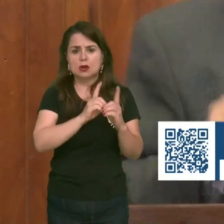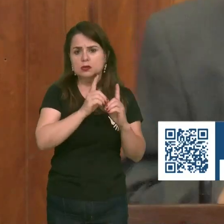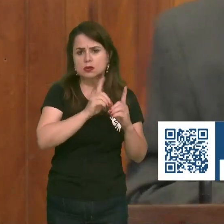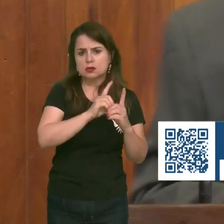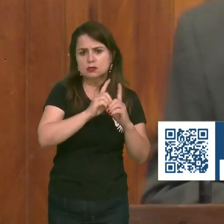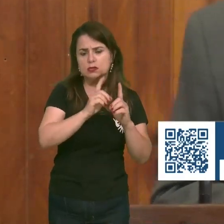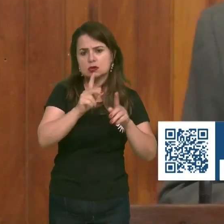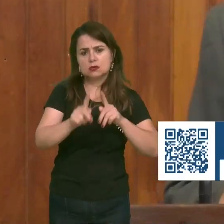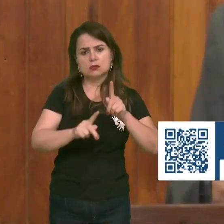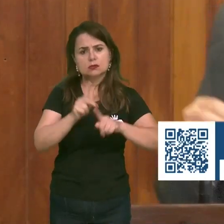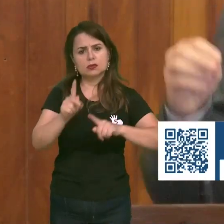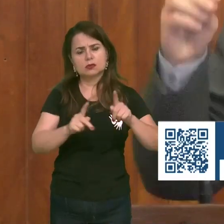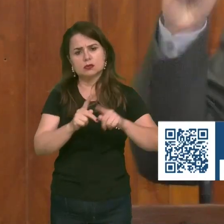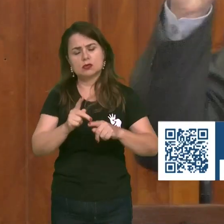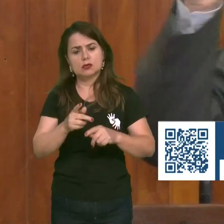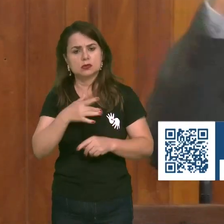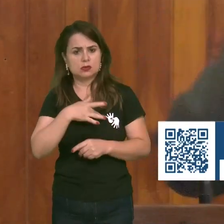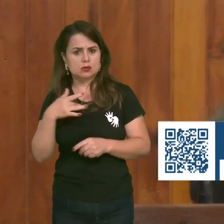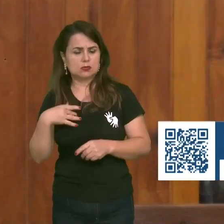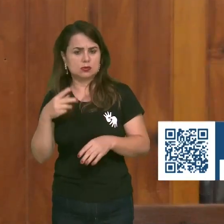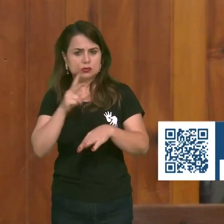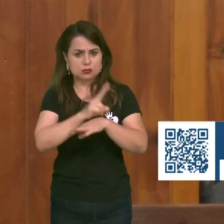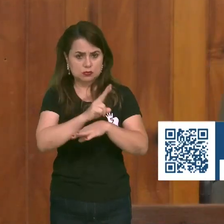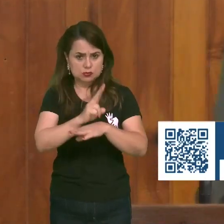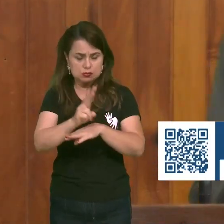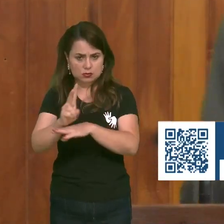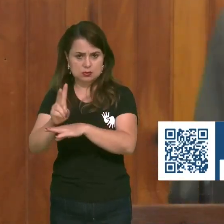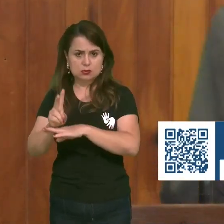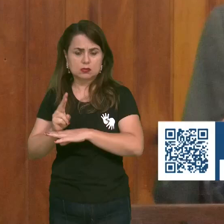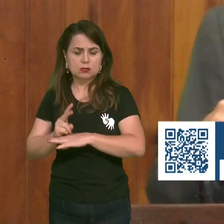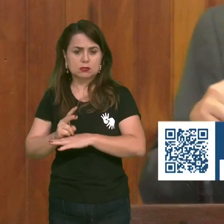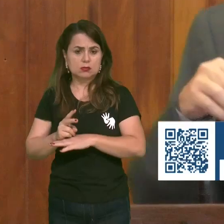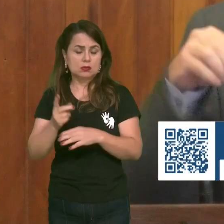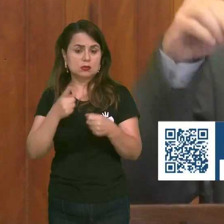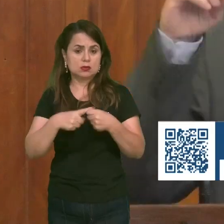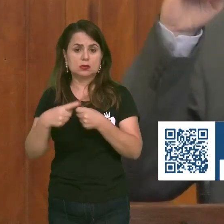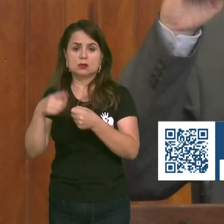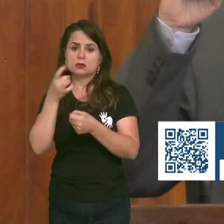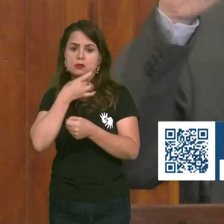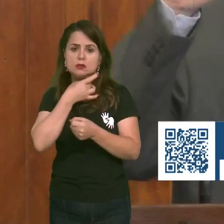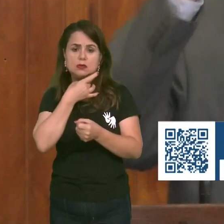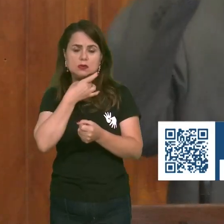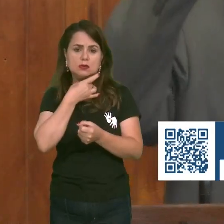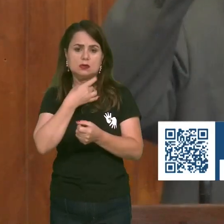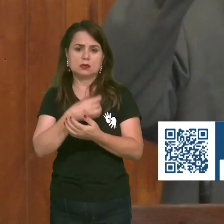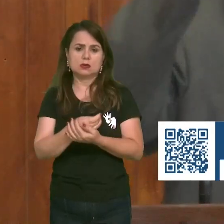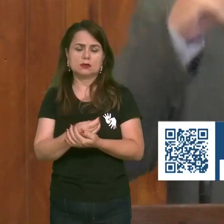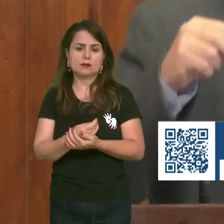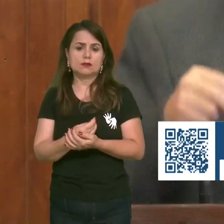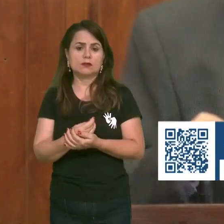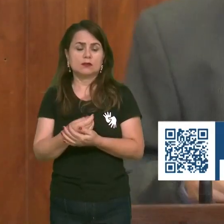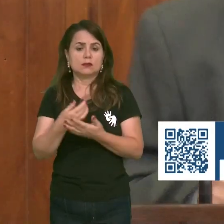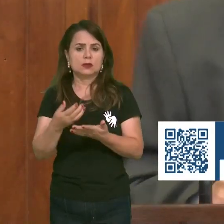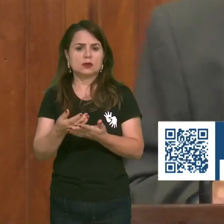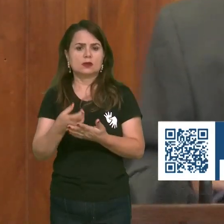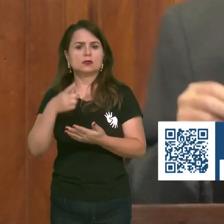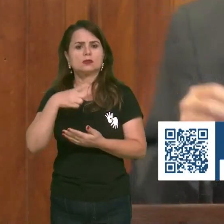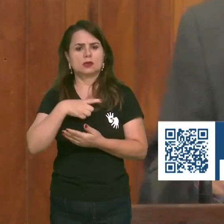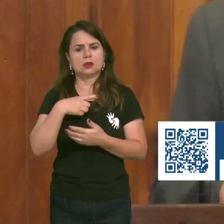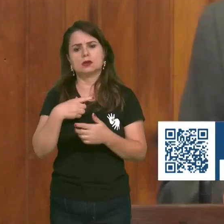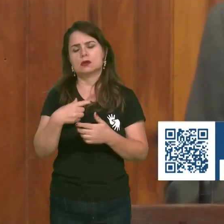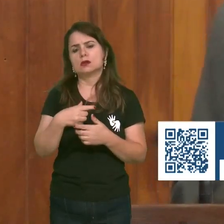80% da população da nossa cidade buscando soluções e problemas de saúde mais comuns